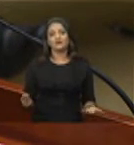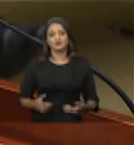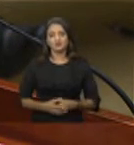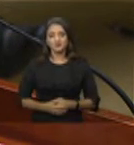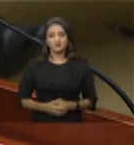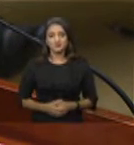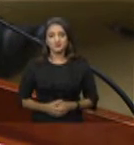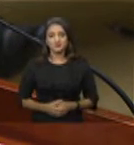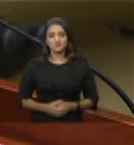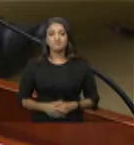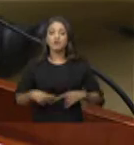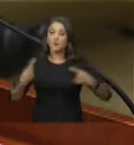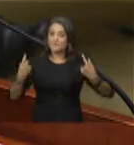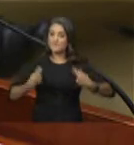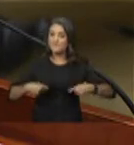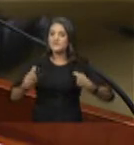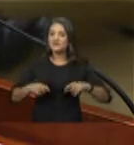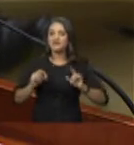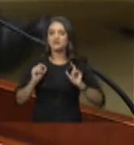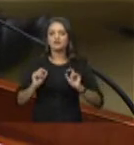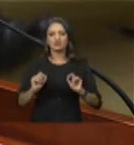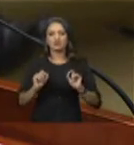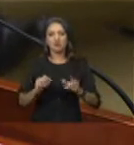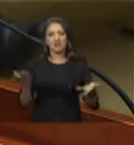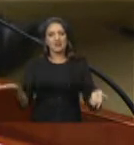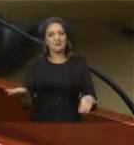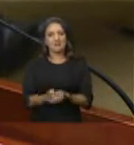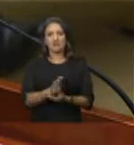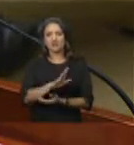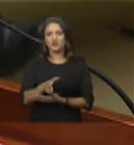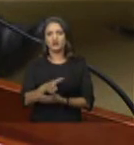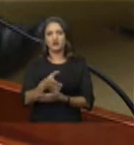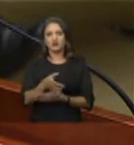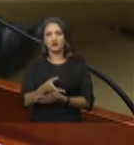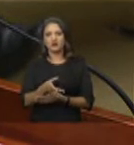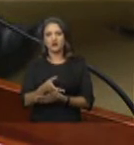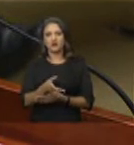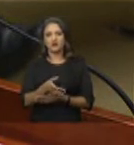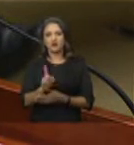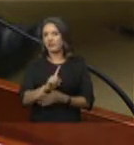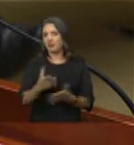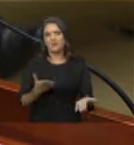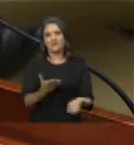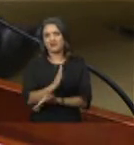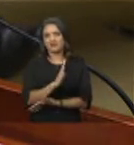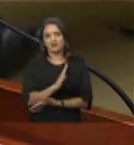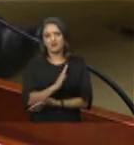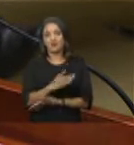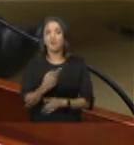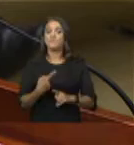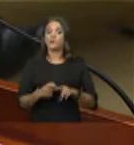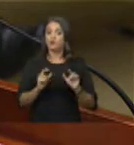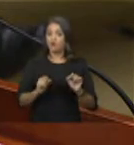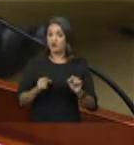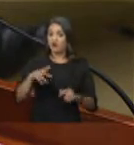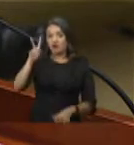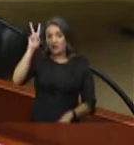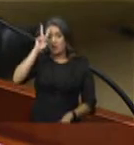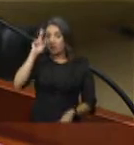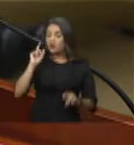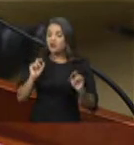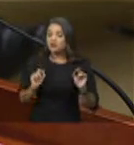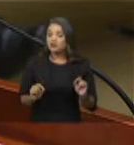é preciso rejeitar Estação rescisória este caso senhores devo lembrar é